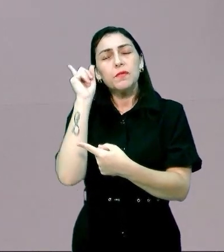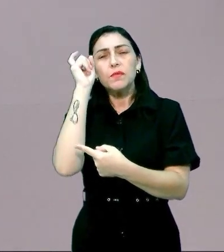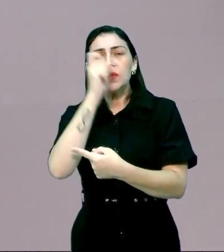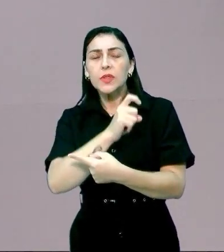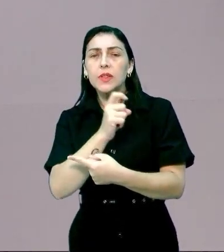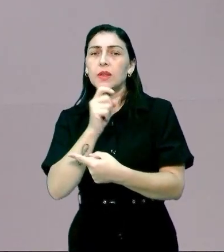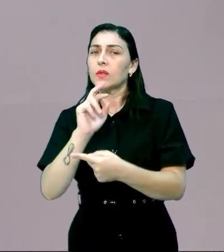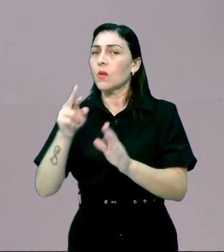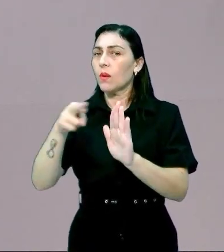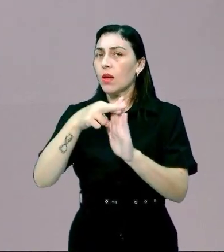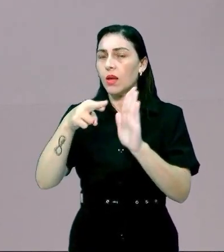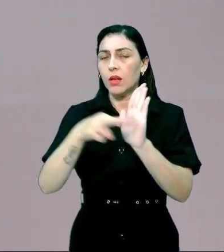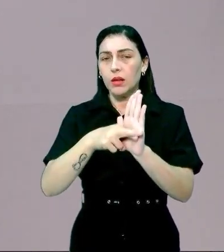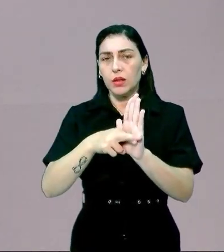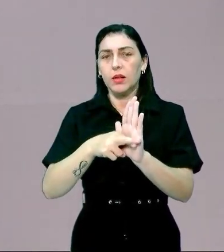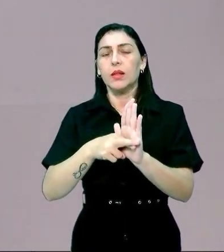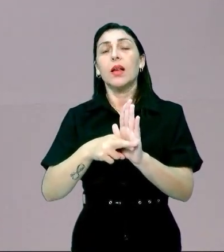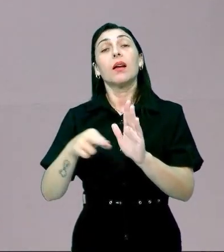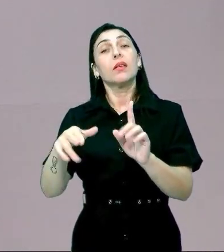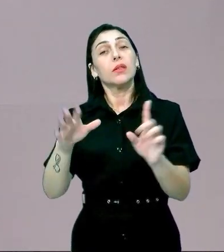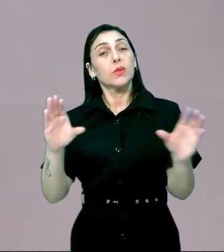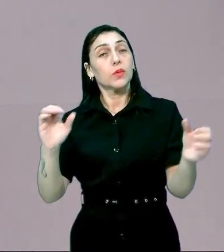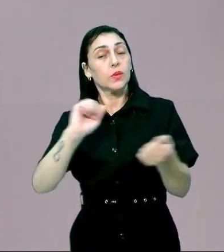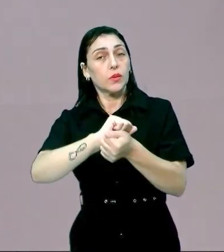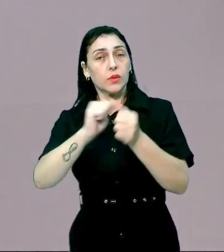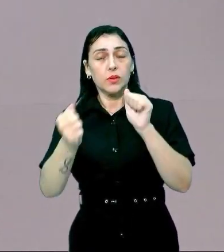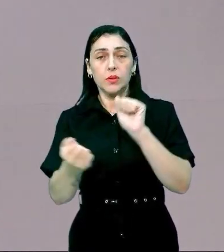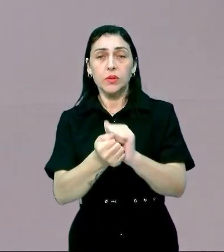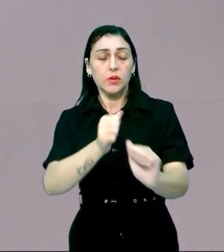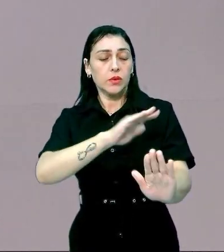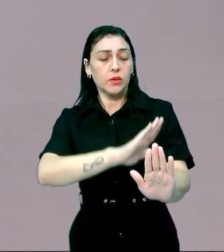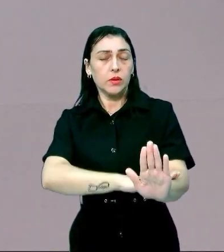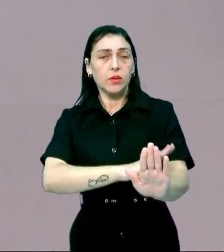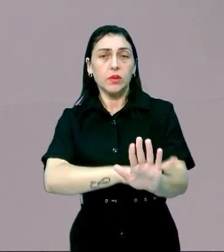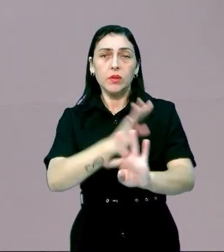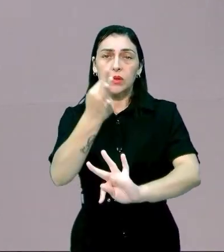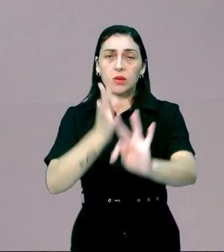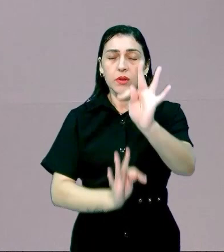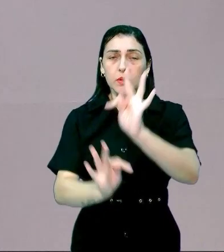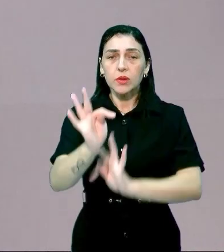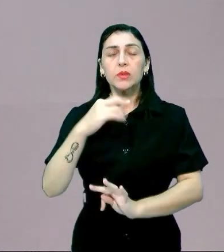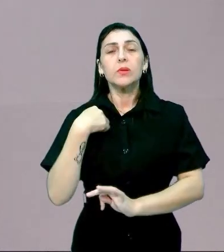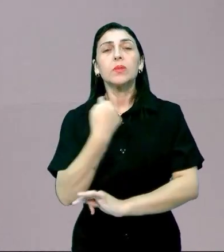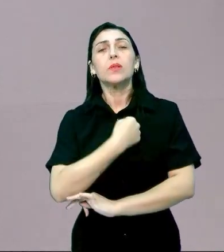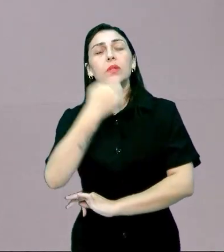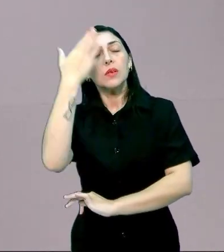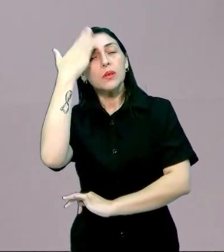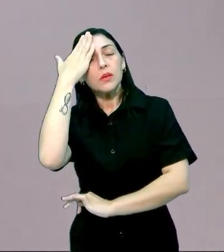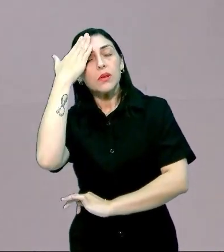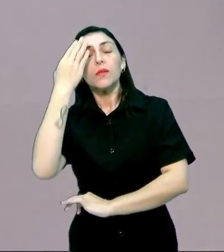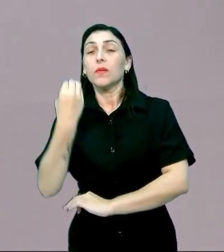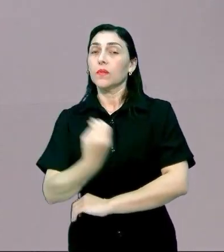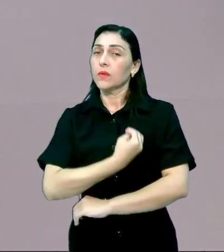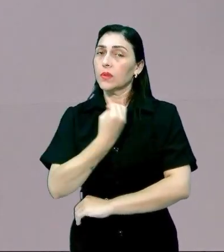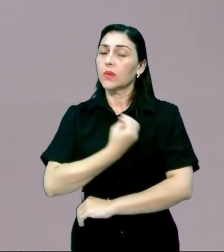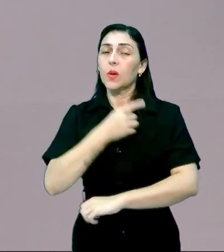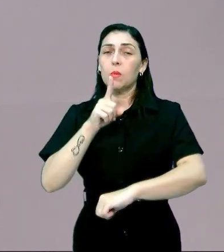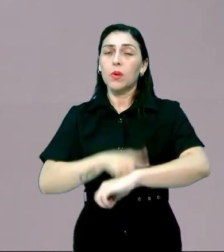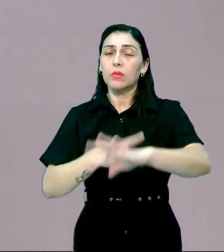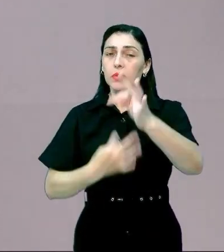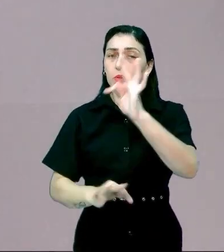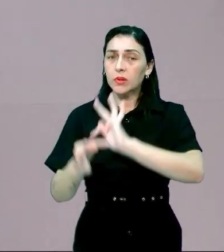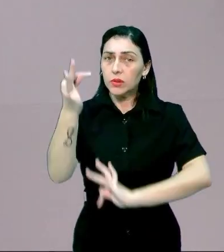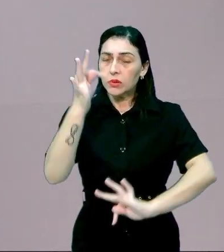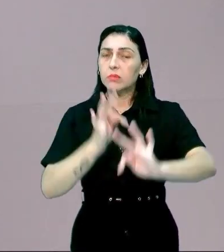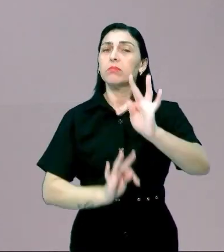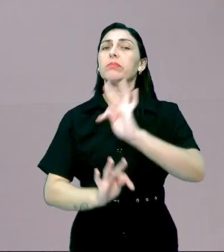elas não são regras. Associando a questão da ideologia à tecnologia, nós sabemos que nós vivemos um momento tecnológico